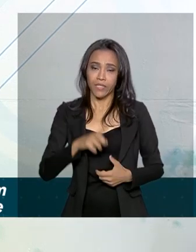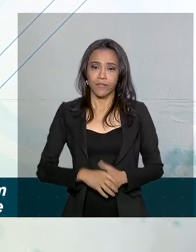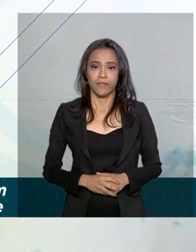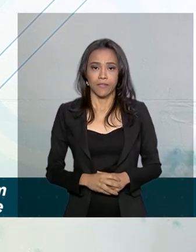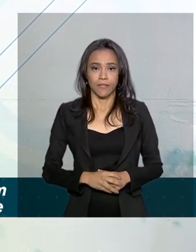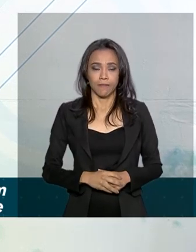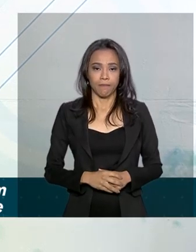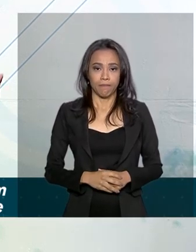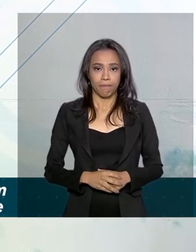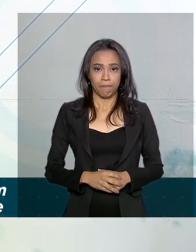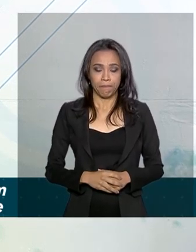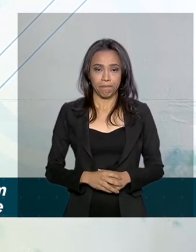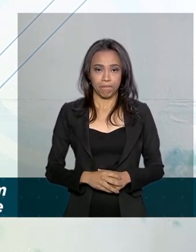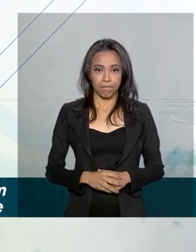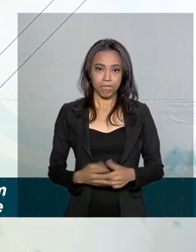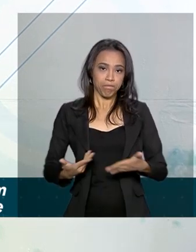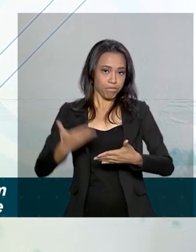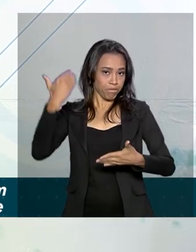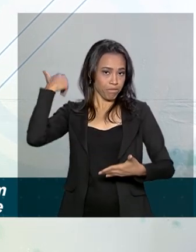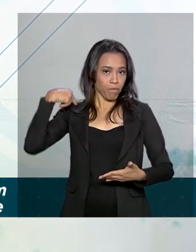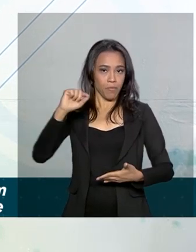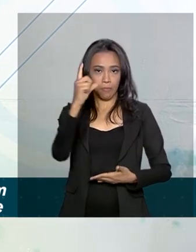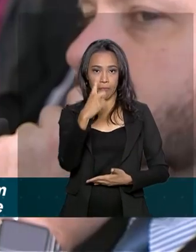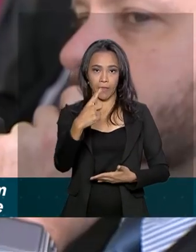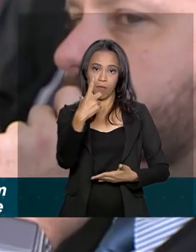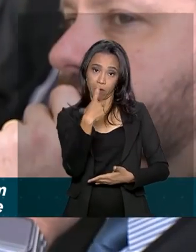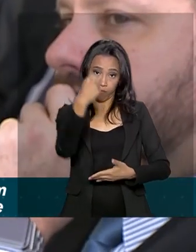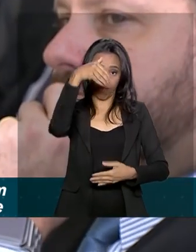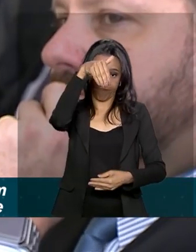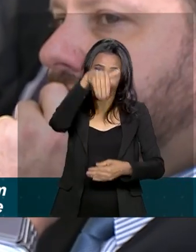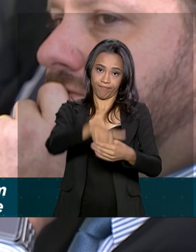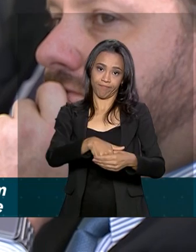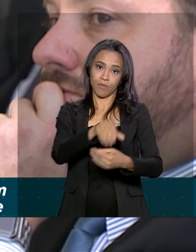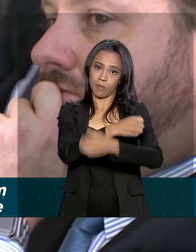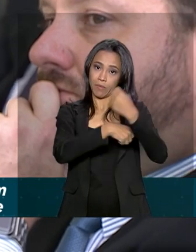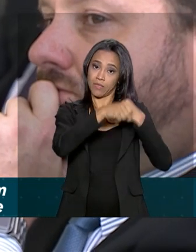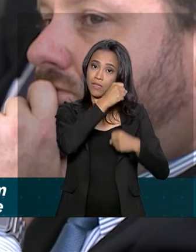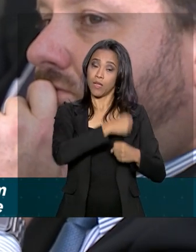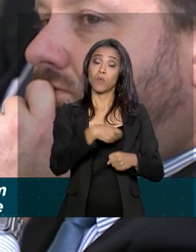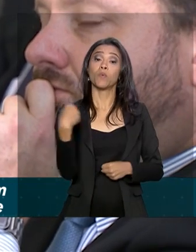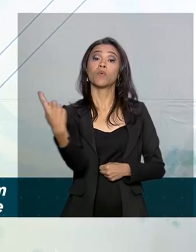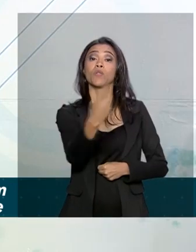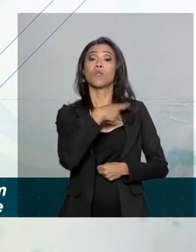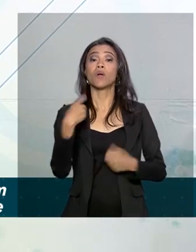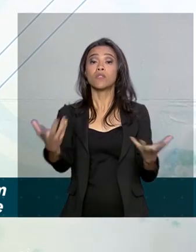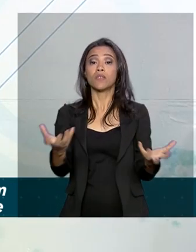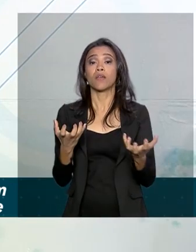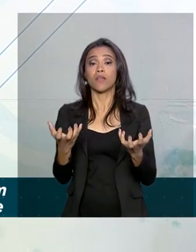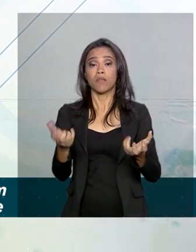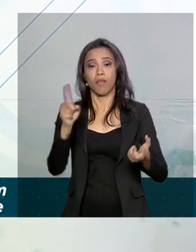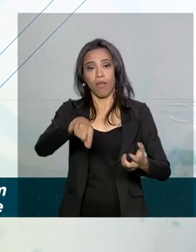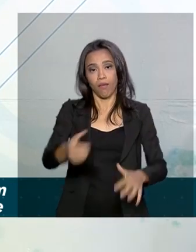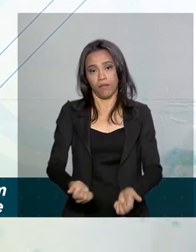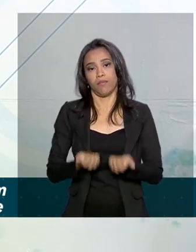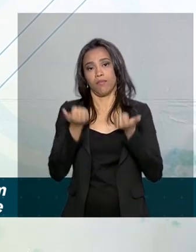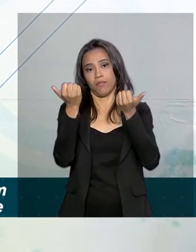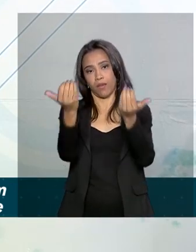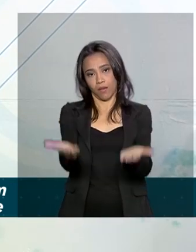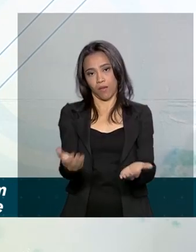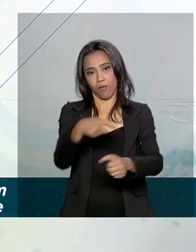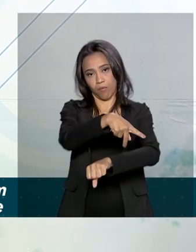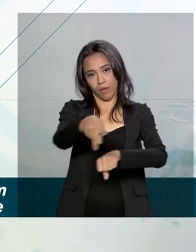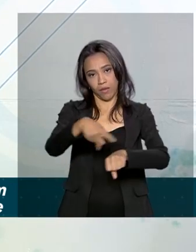por ocasião das nossas eleições do ano passado. O que nós mais queremos é entregar o Brasil em